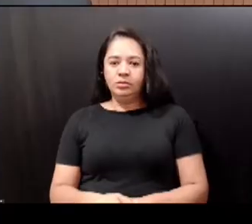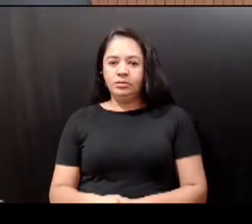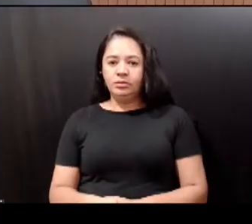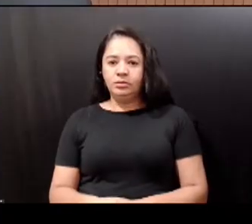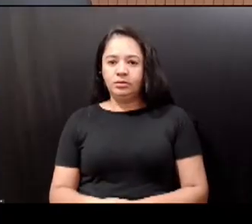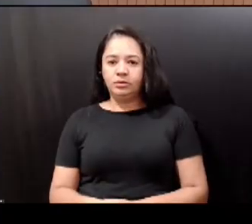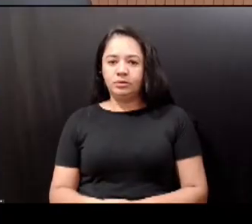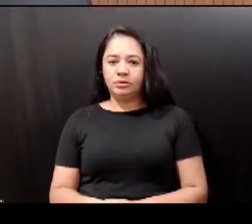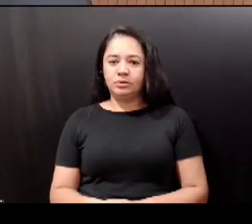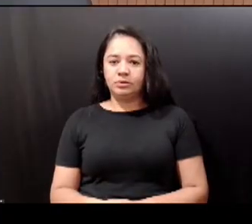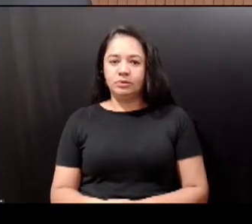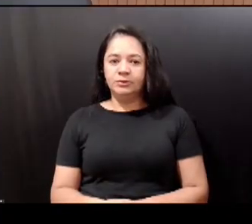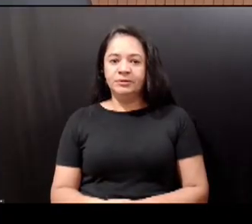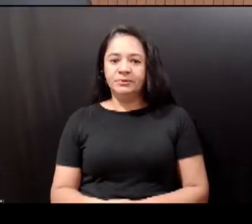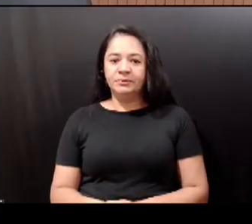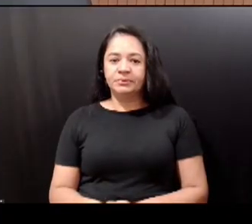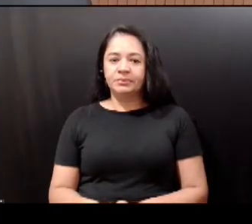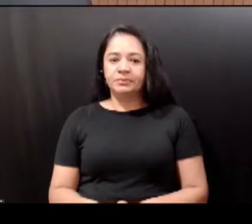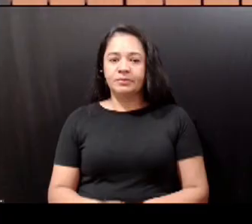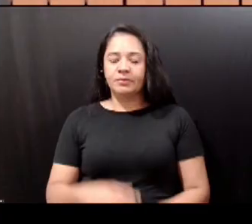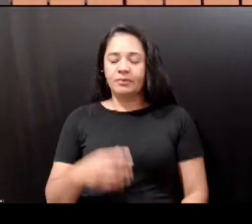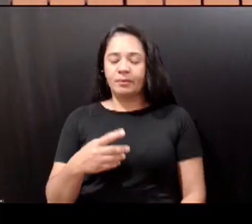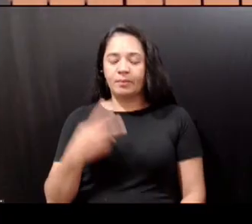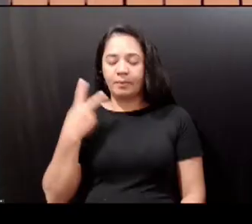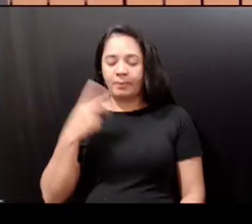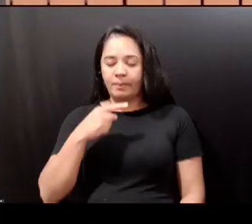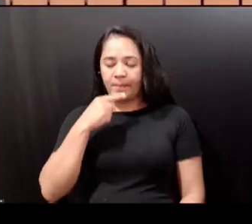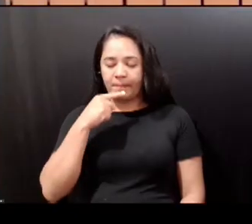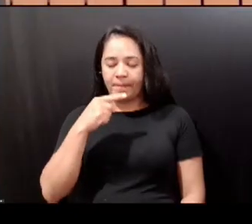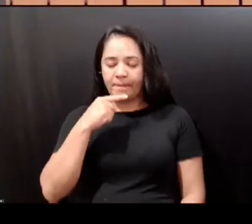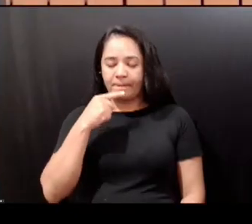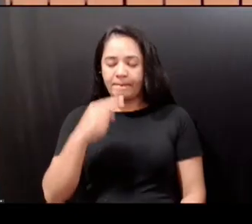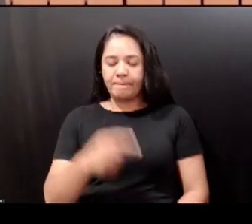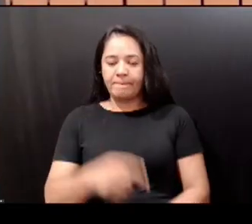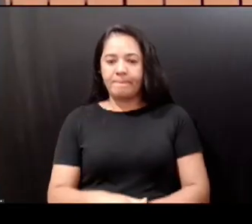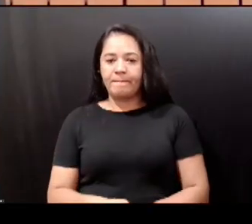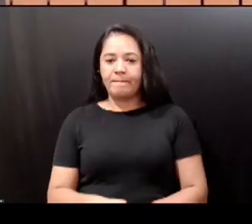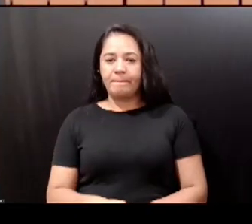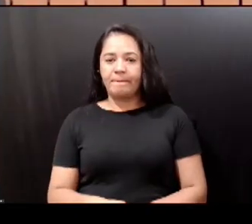Vereador Eduardo Magoga, eu sempre